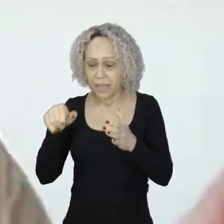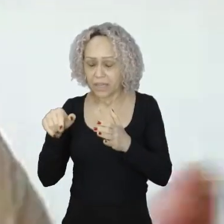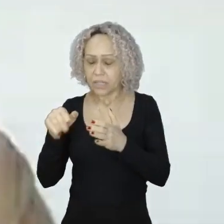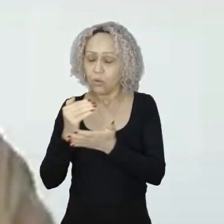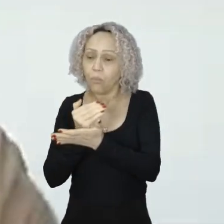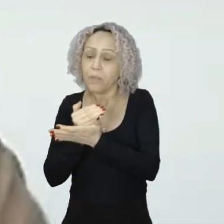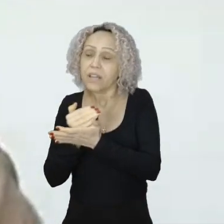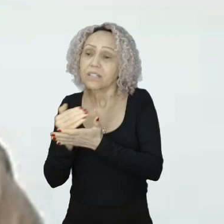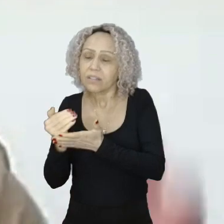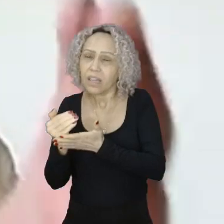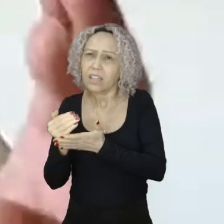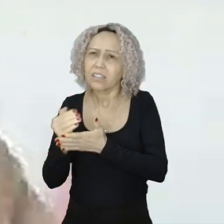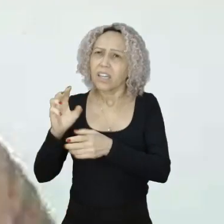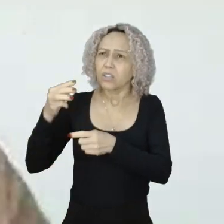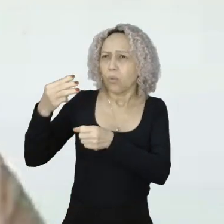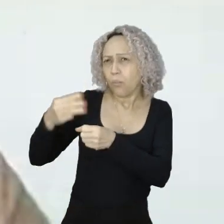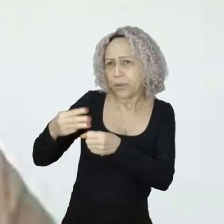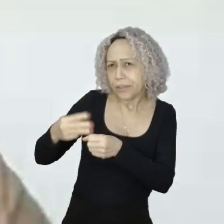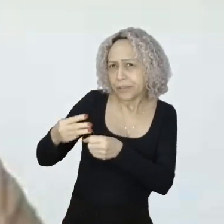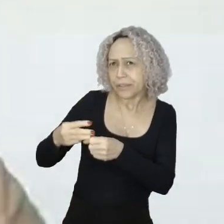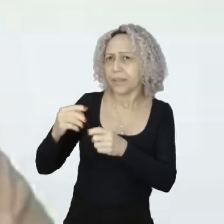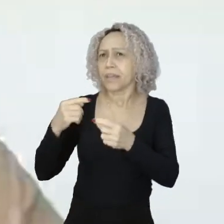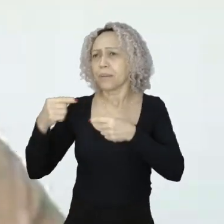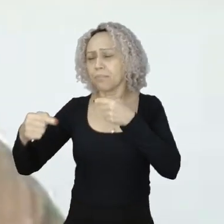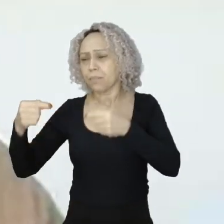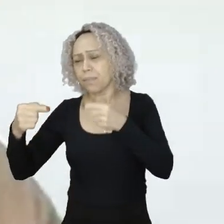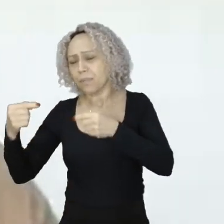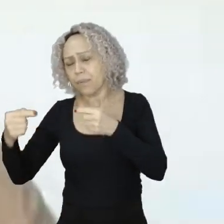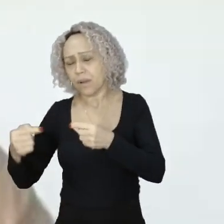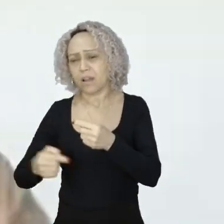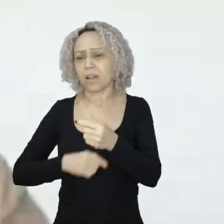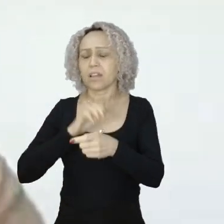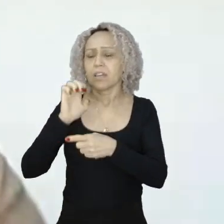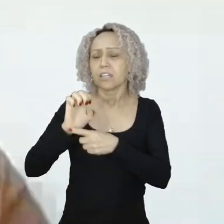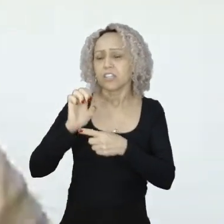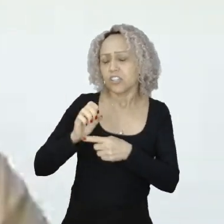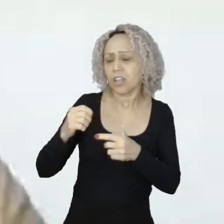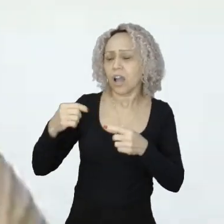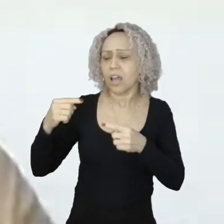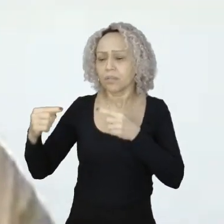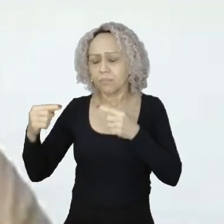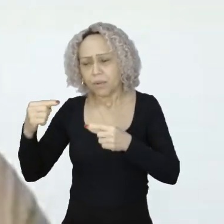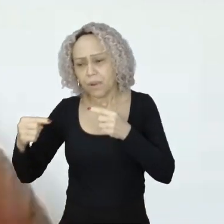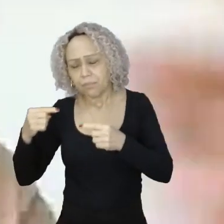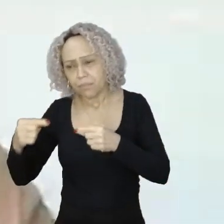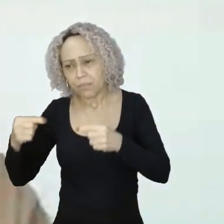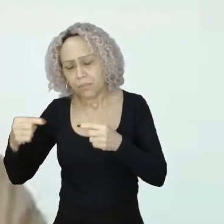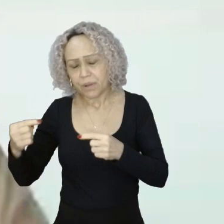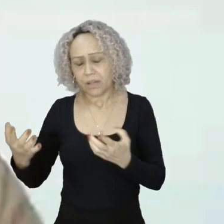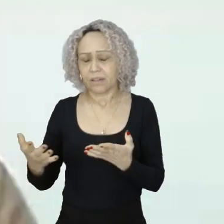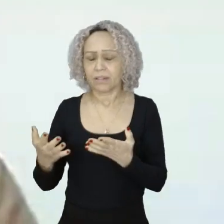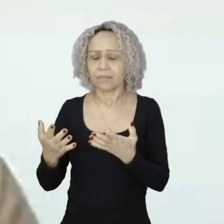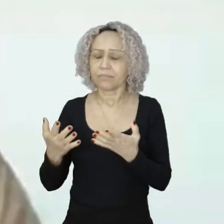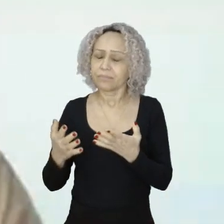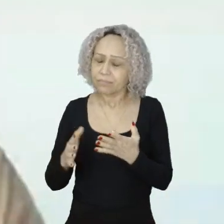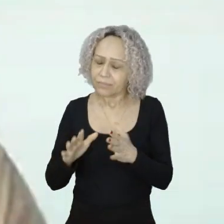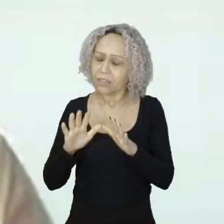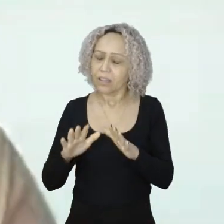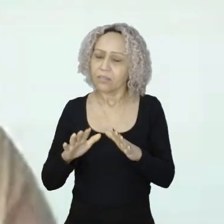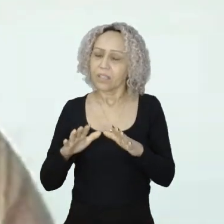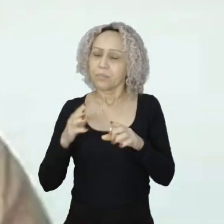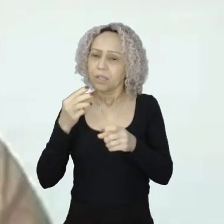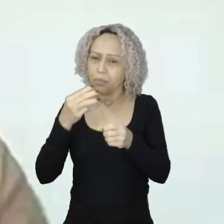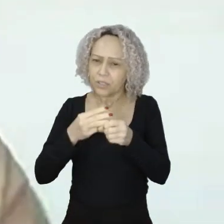assim. Desde março, nós realizamos centenas de encontros, plenários, debates pelos municípios,